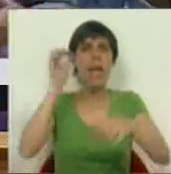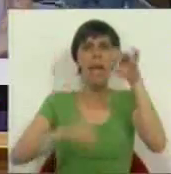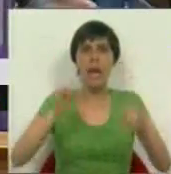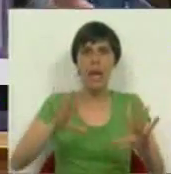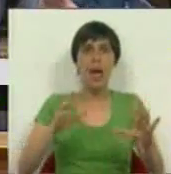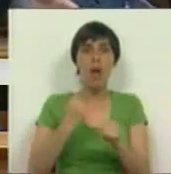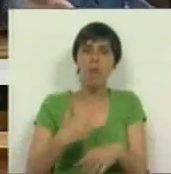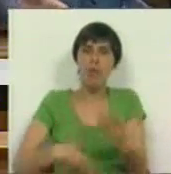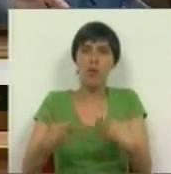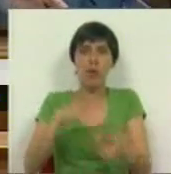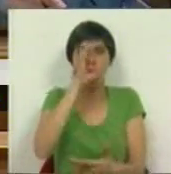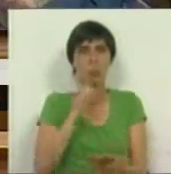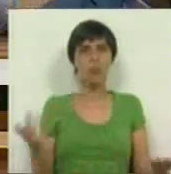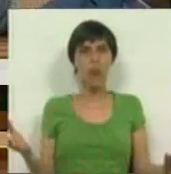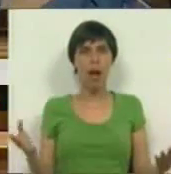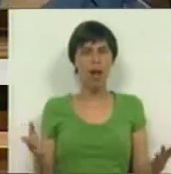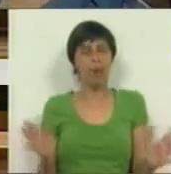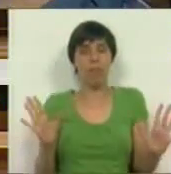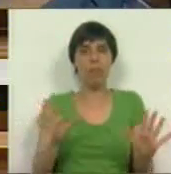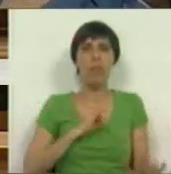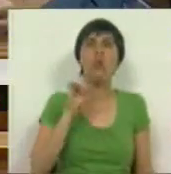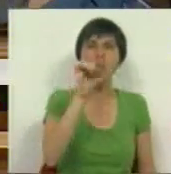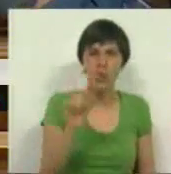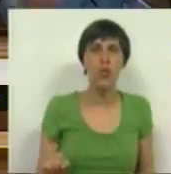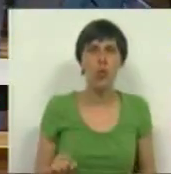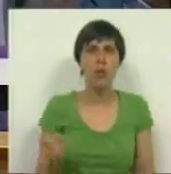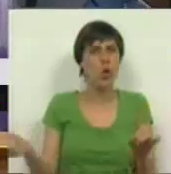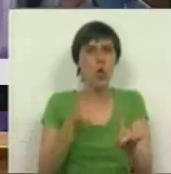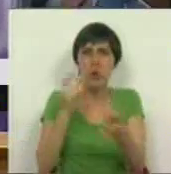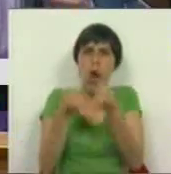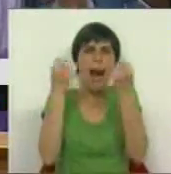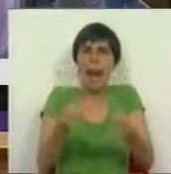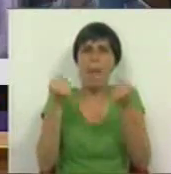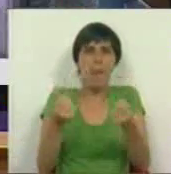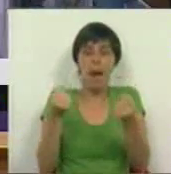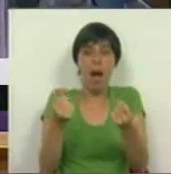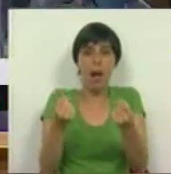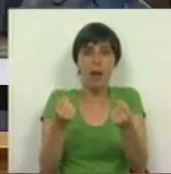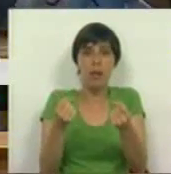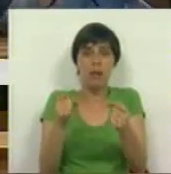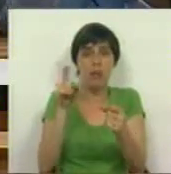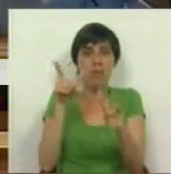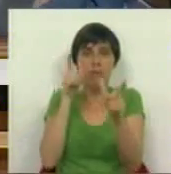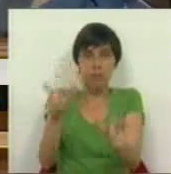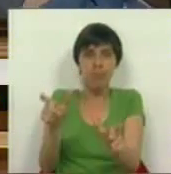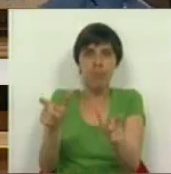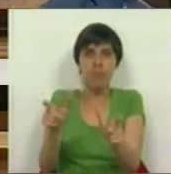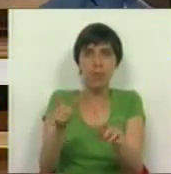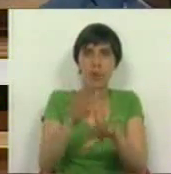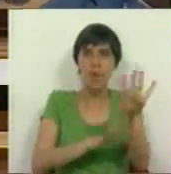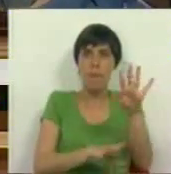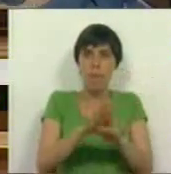causa o funcionamento do Estado. Então, mas os senhores não são capazes de ter mão quando